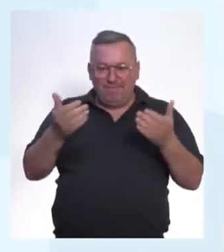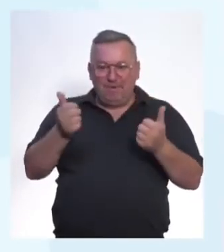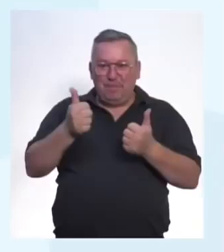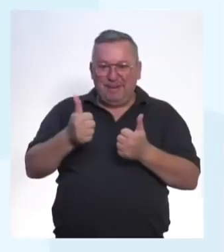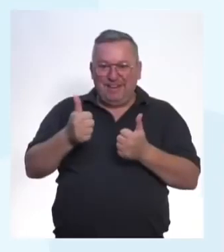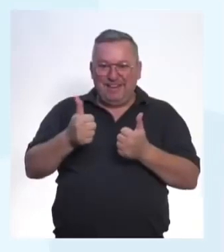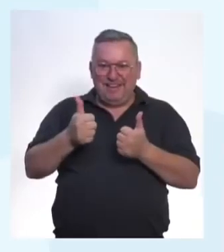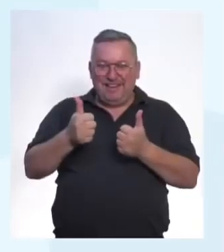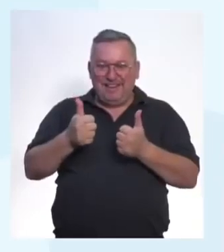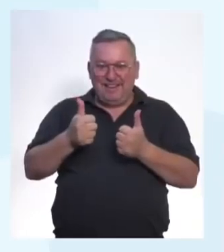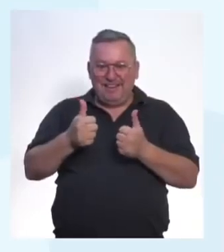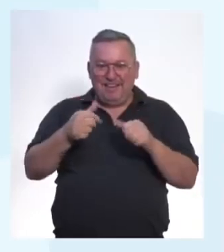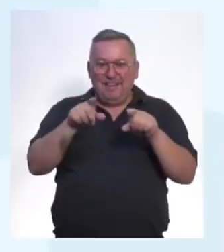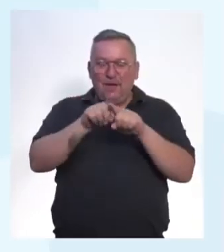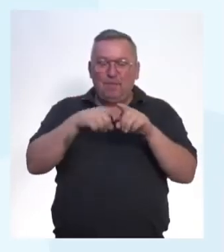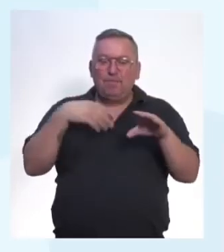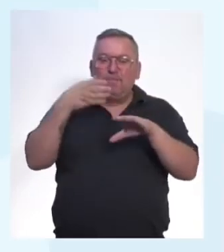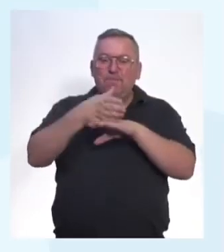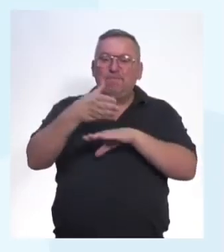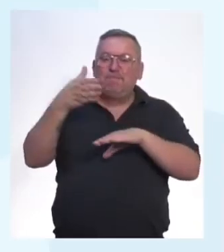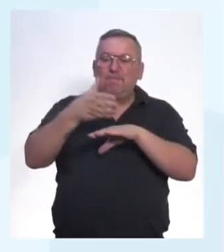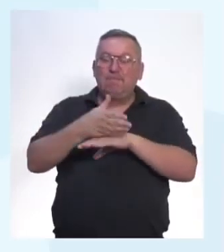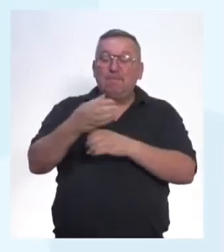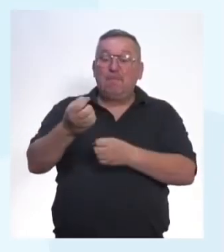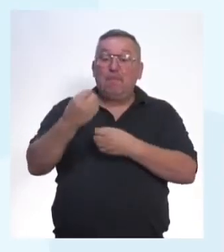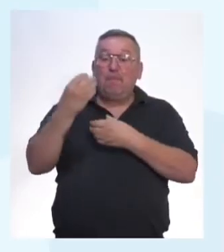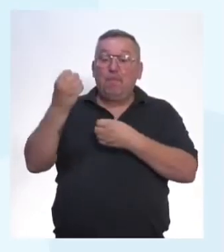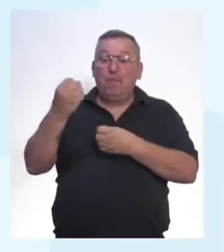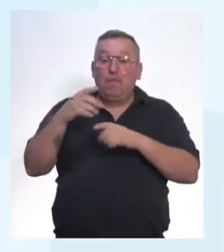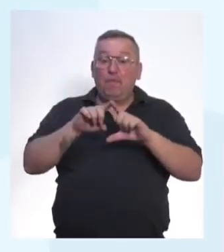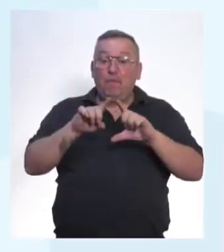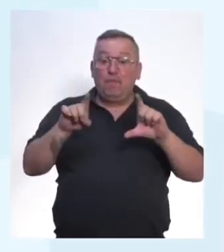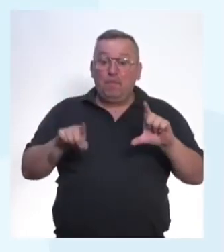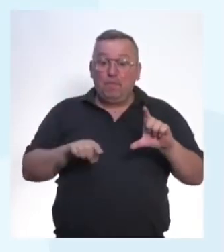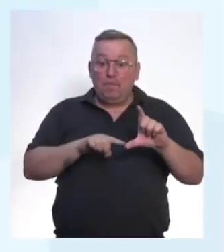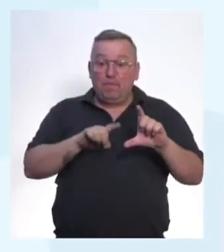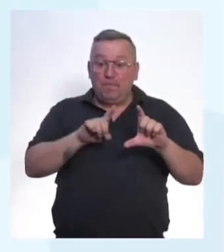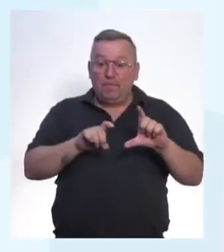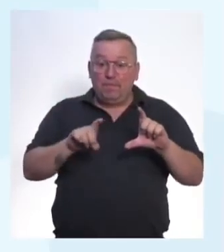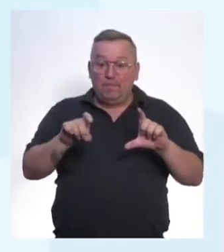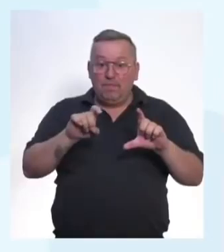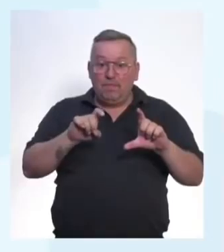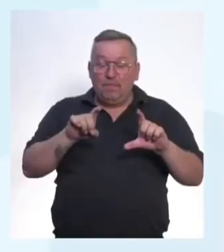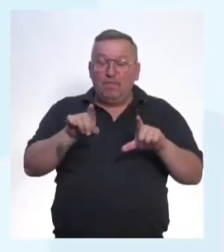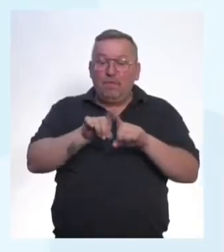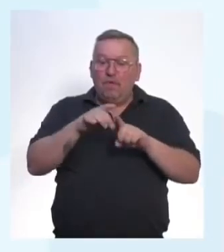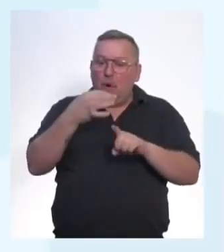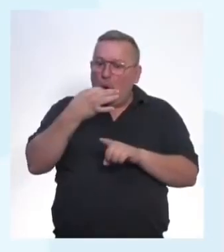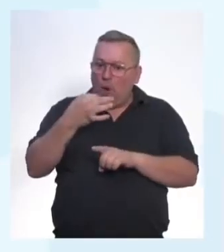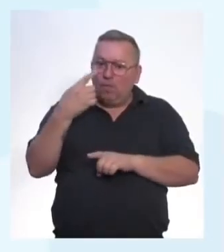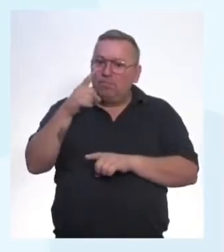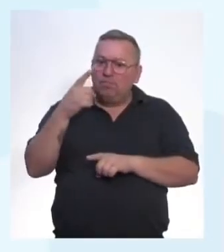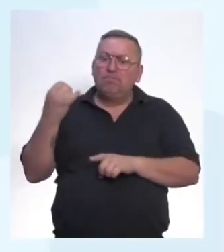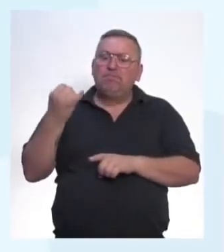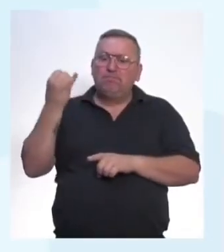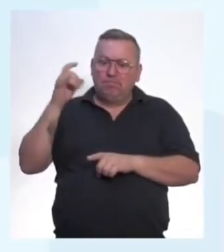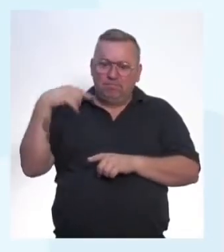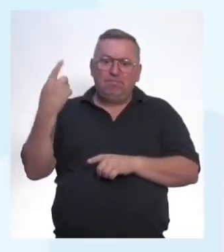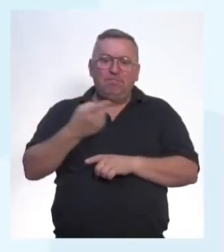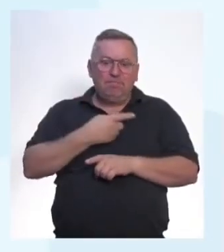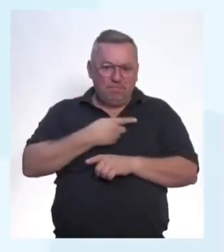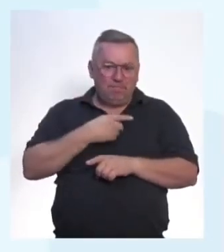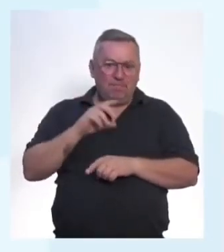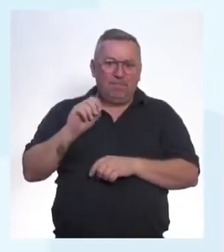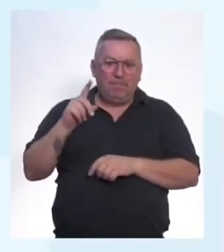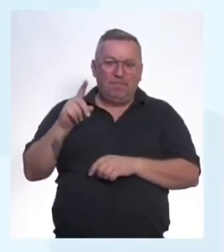bem? Então, acesse aí as informações via QR Code e via link e mande a sua opinião, que ela é muito importante para a